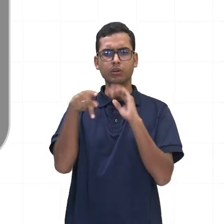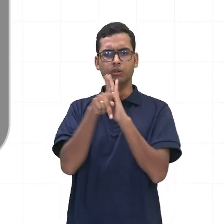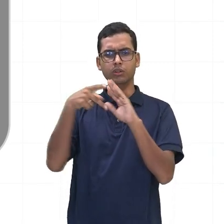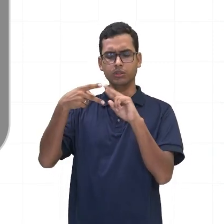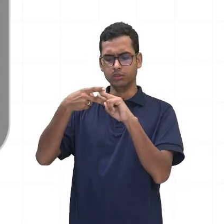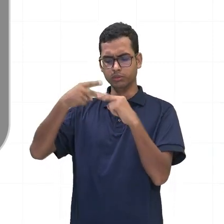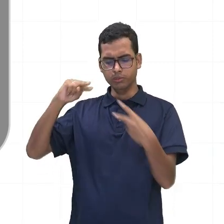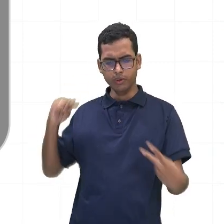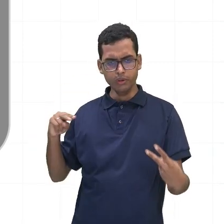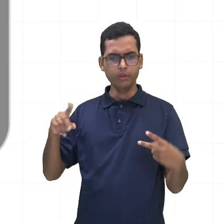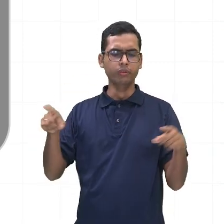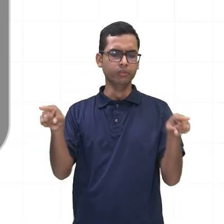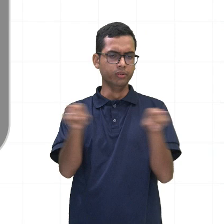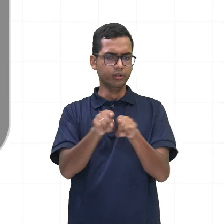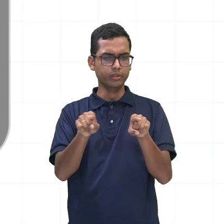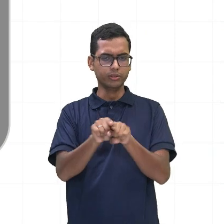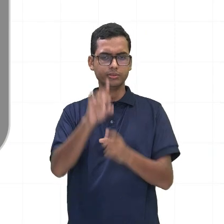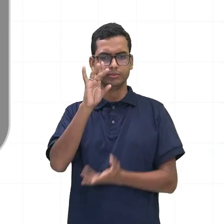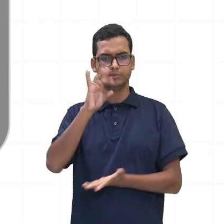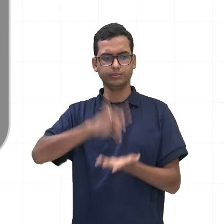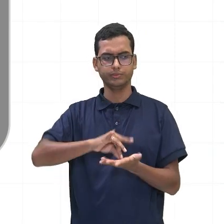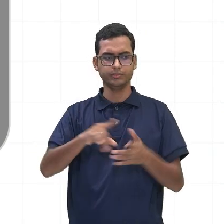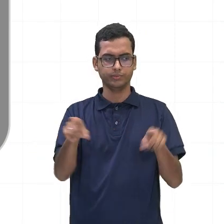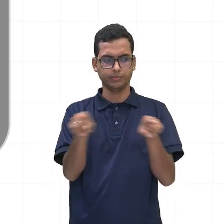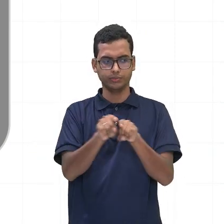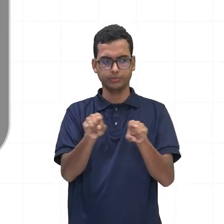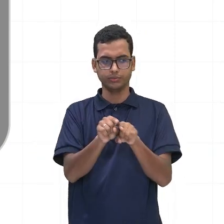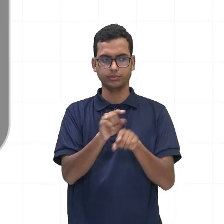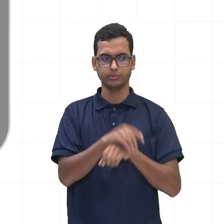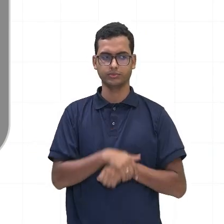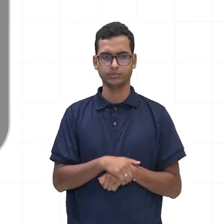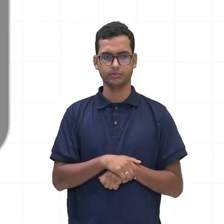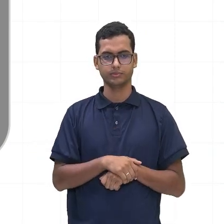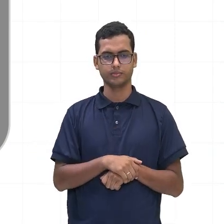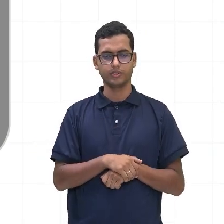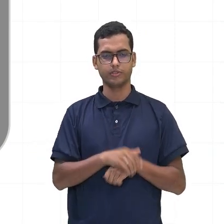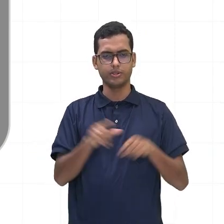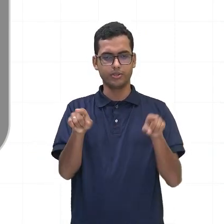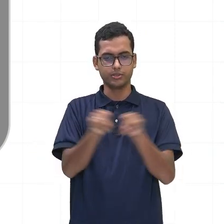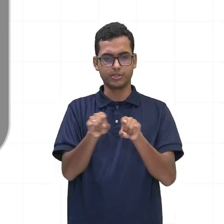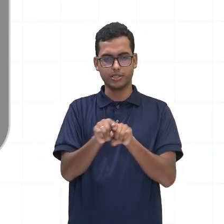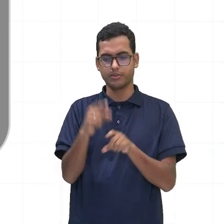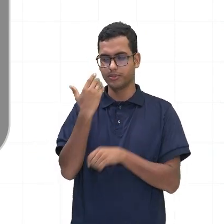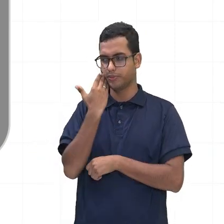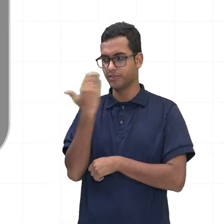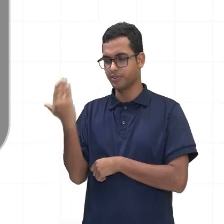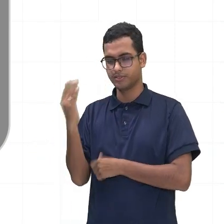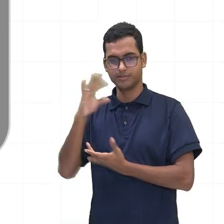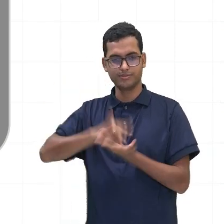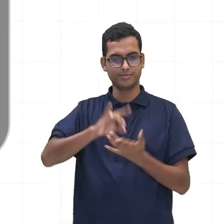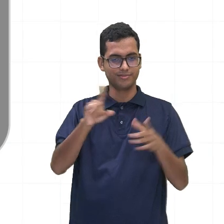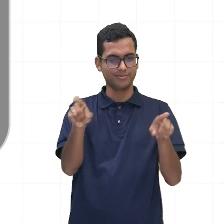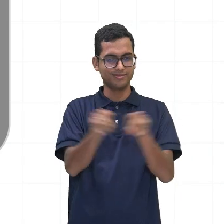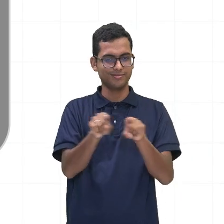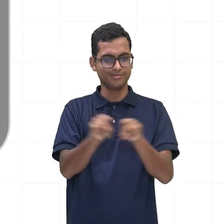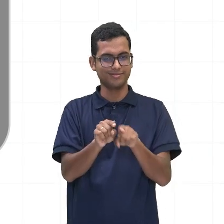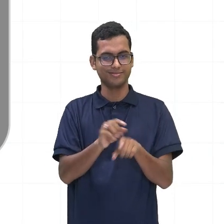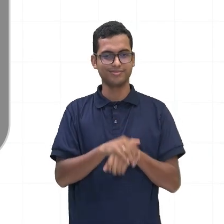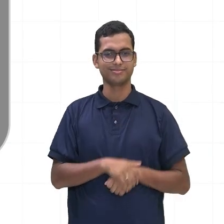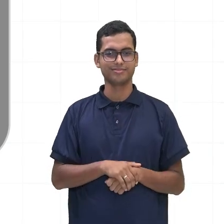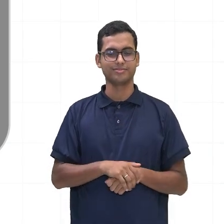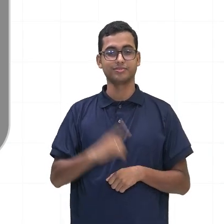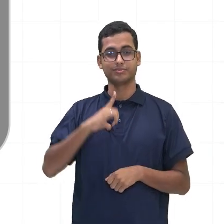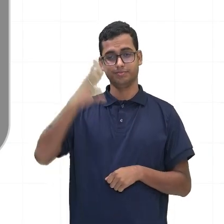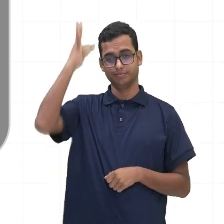informação. Elas possuem moléculas de DNA circular própria, tal qual as bactérias. E tem uma teoria